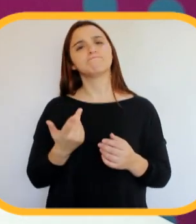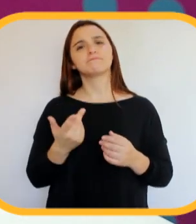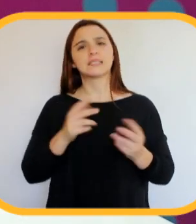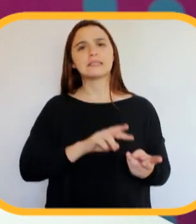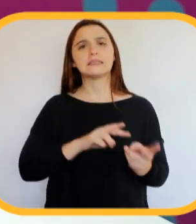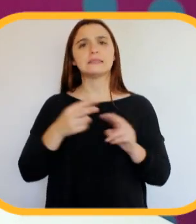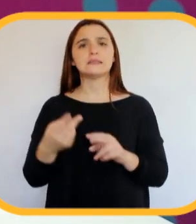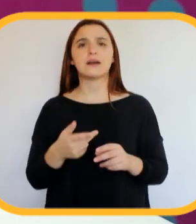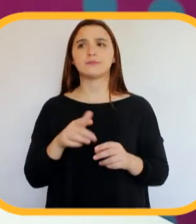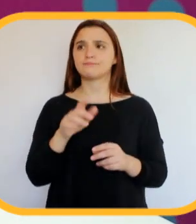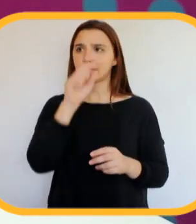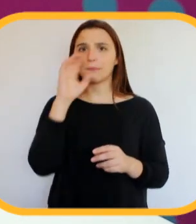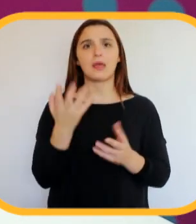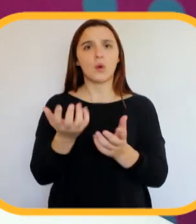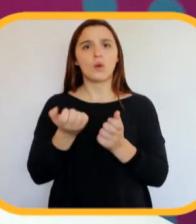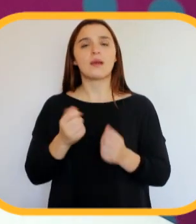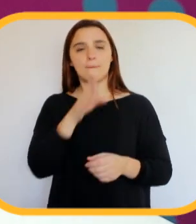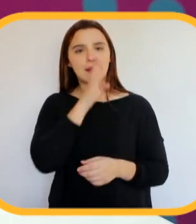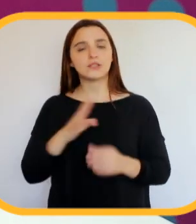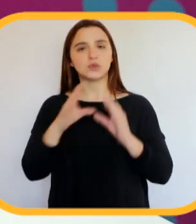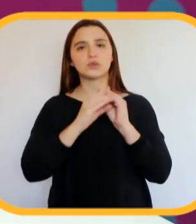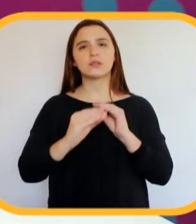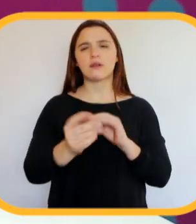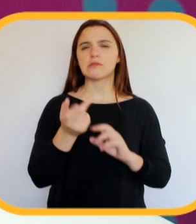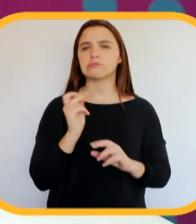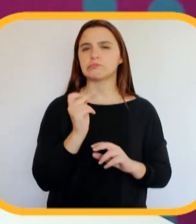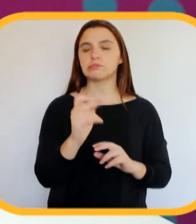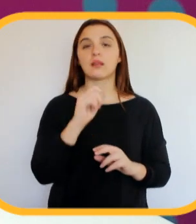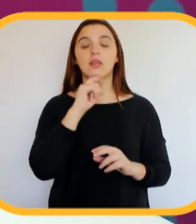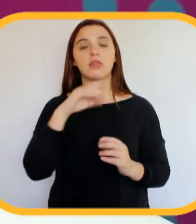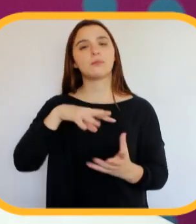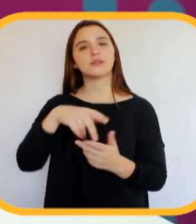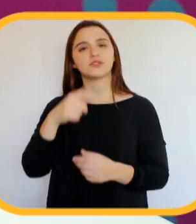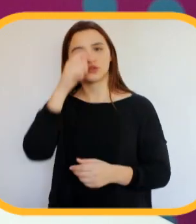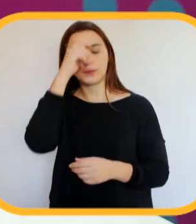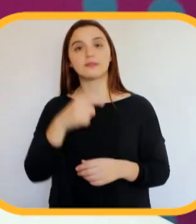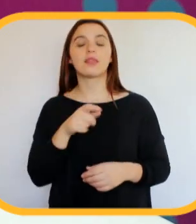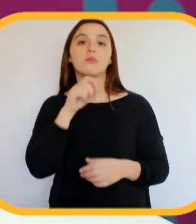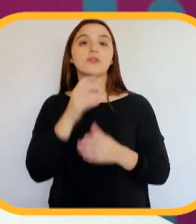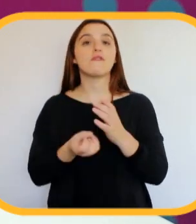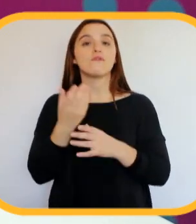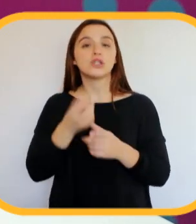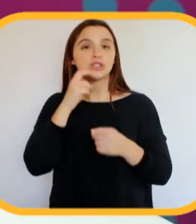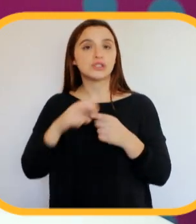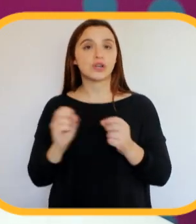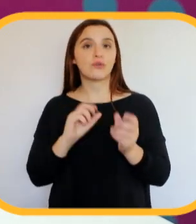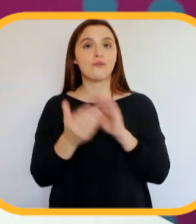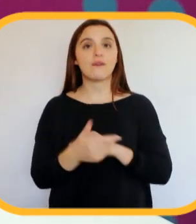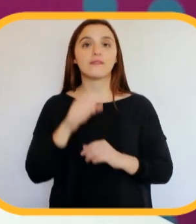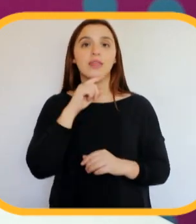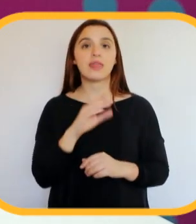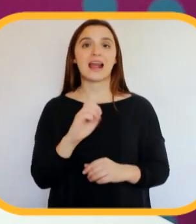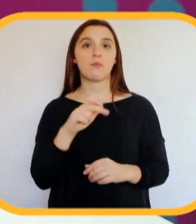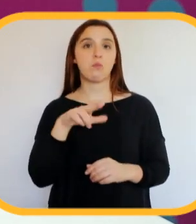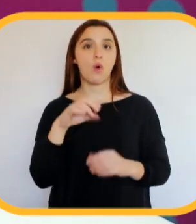procuramos desenvolver práticas sustentáveis, a longo prazo e que respeitem o nosso planeta. Adotar fontes de energia renováveis, reduzir